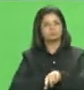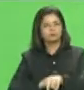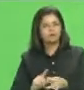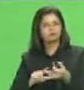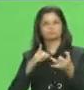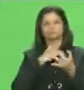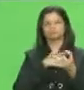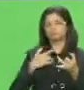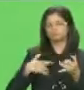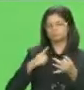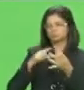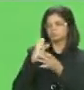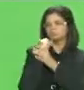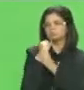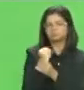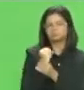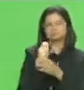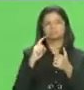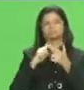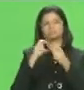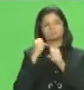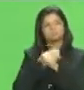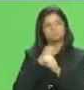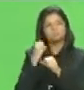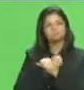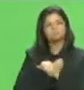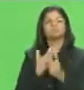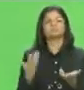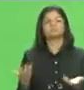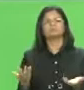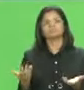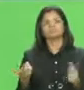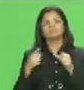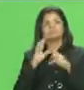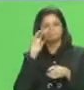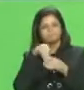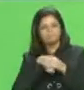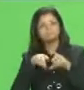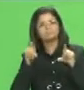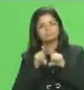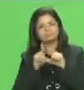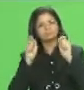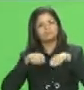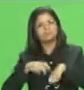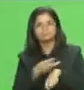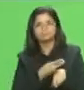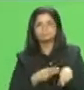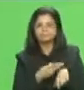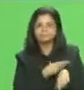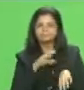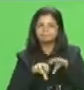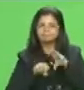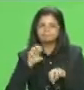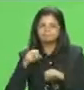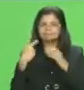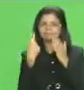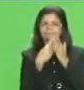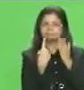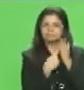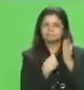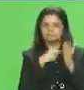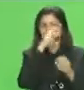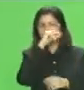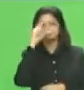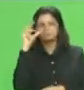saúde, a segurança, a infraestrutura. E dentro disso, iremos buscar fazer o plano municipal